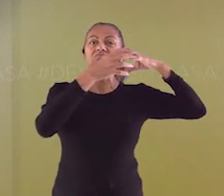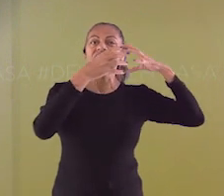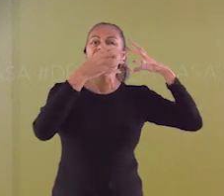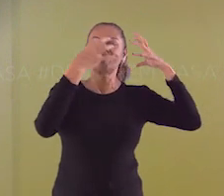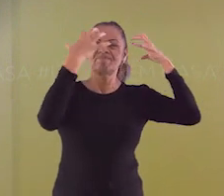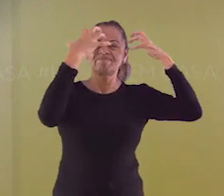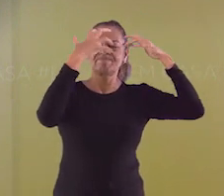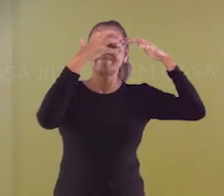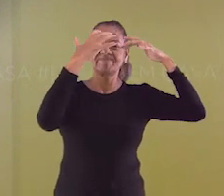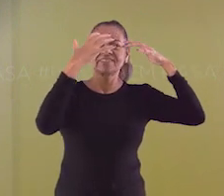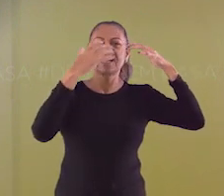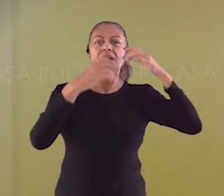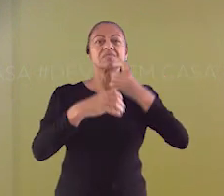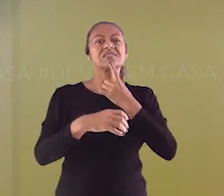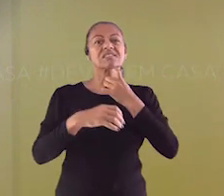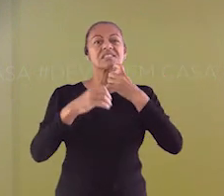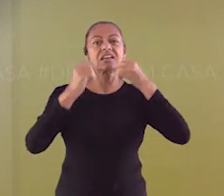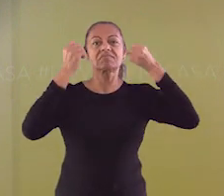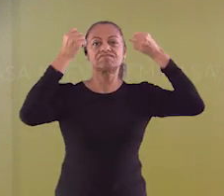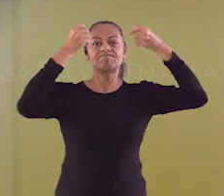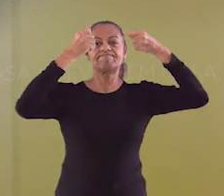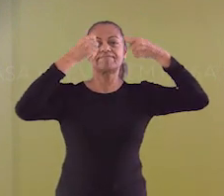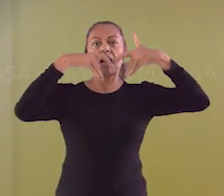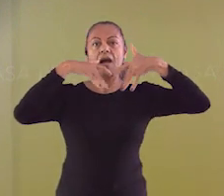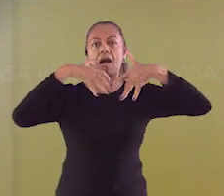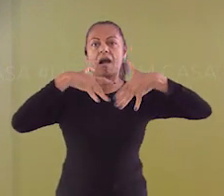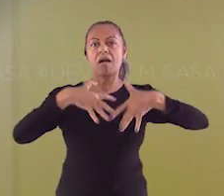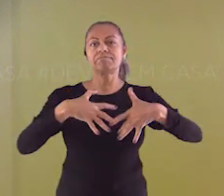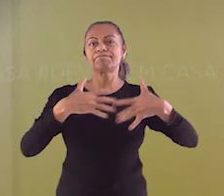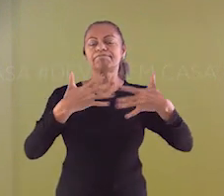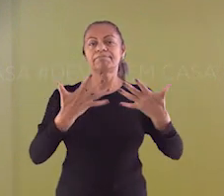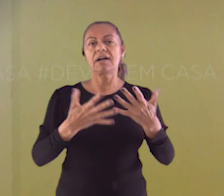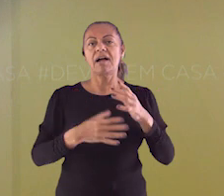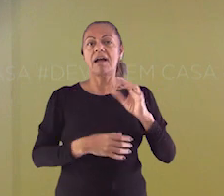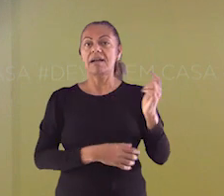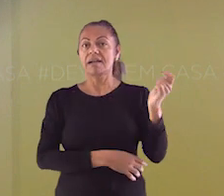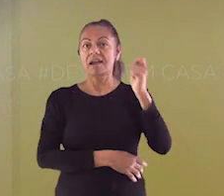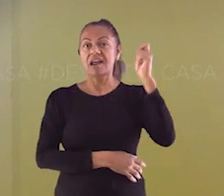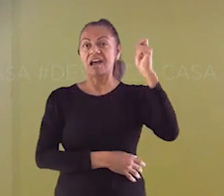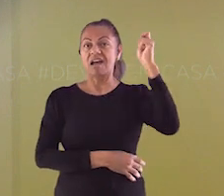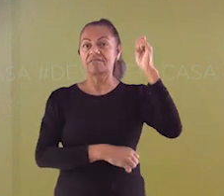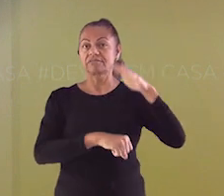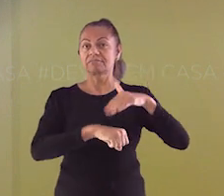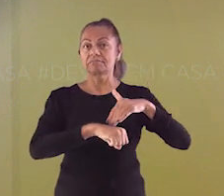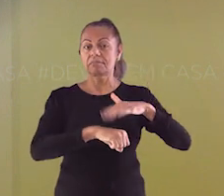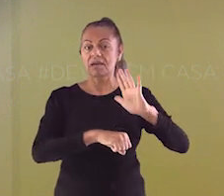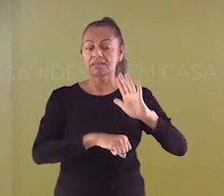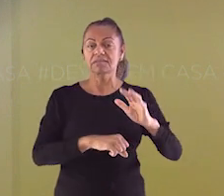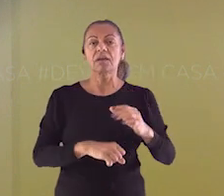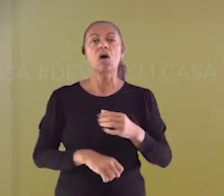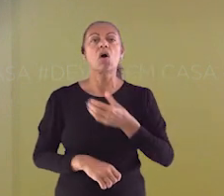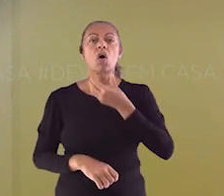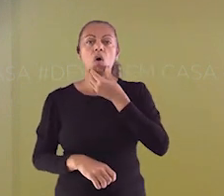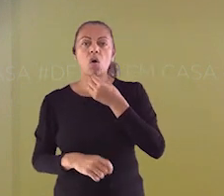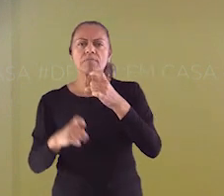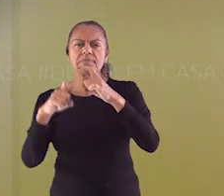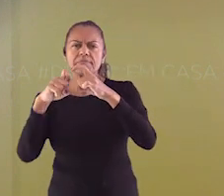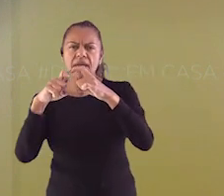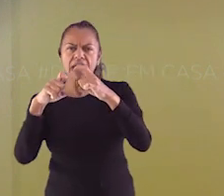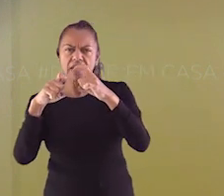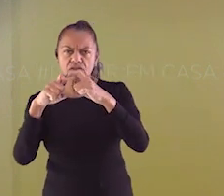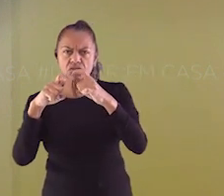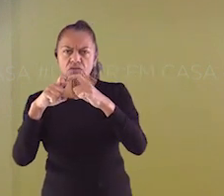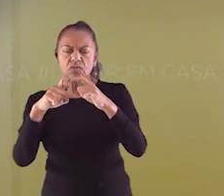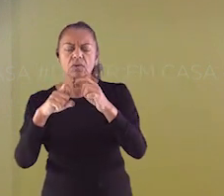é o rompimento da artéria dentro da cabeça e com isso ocorre um sangramento no cérebro. E esta